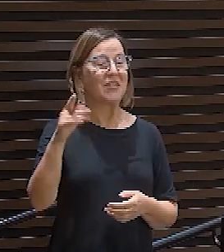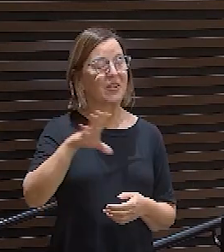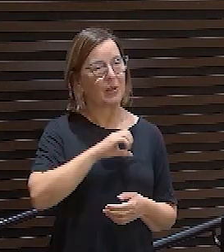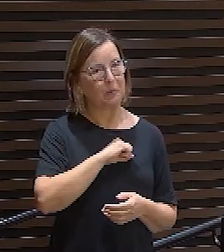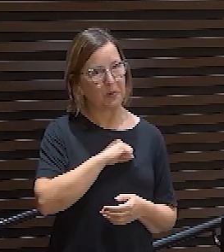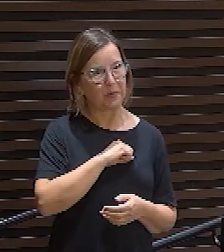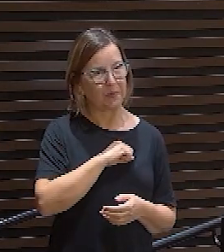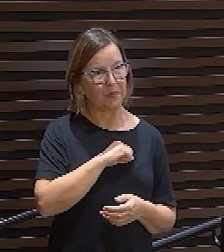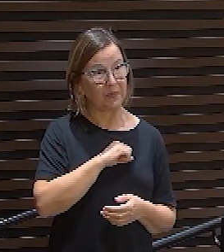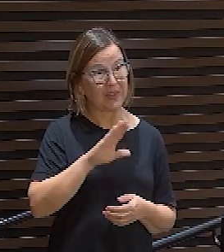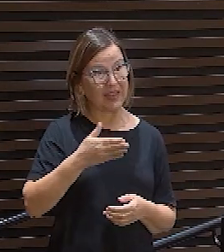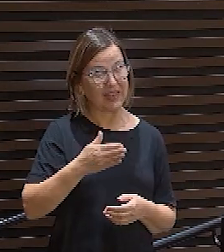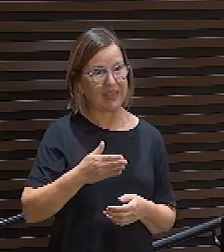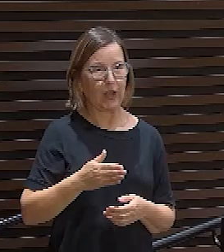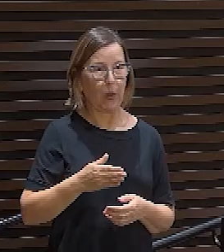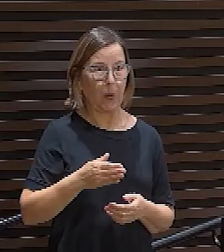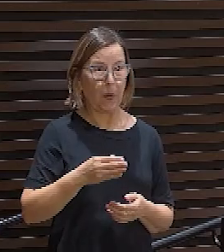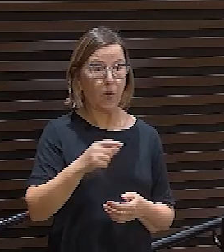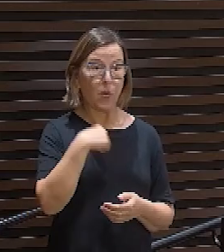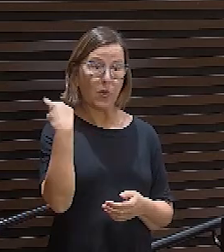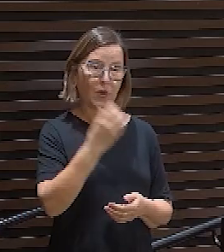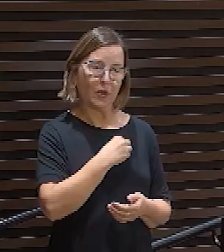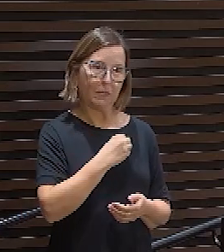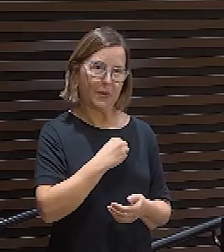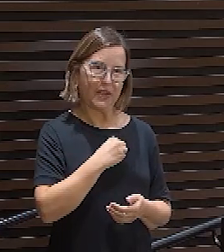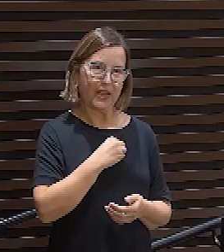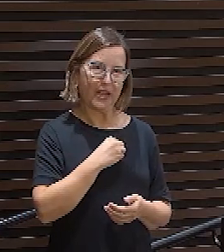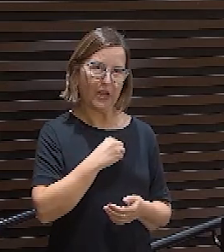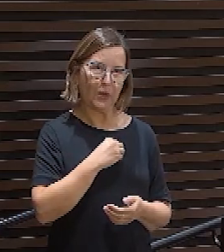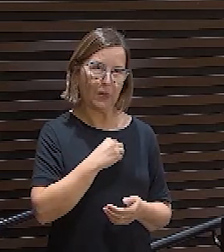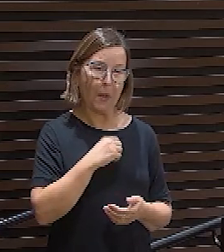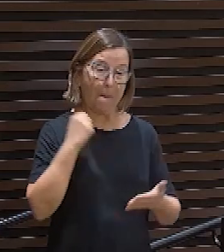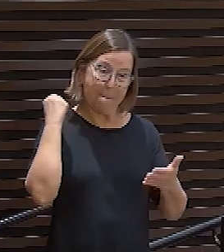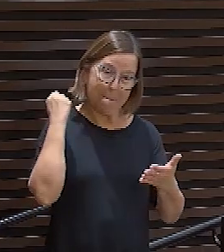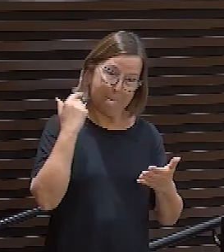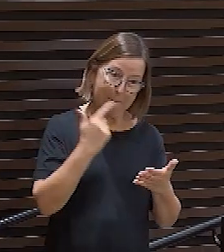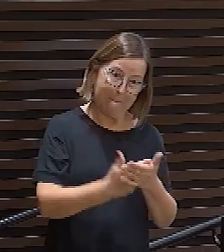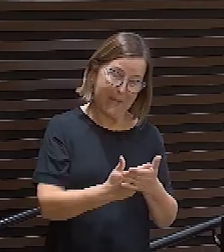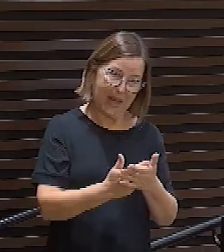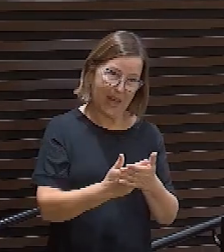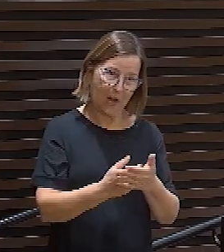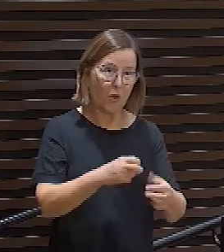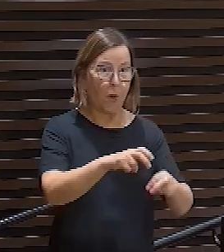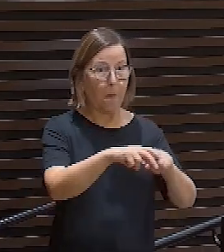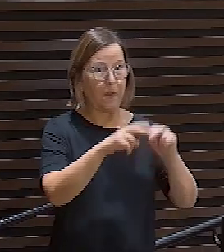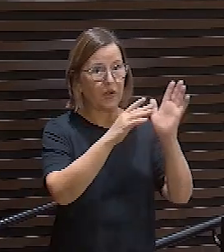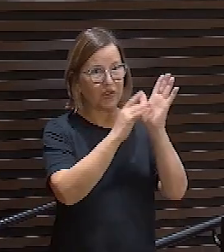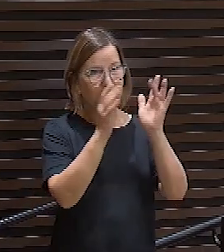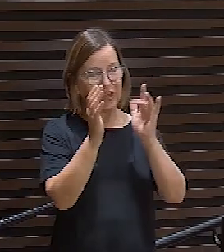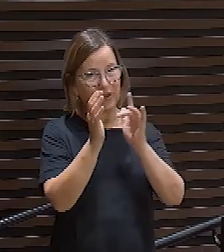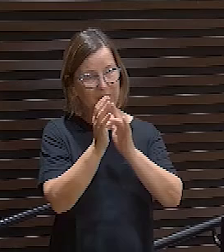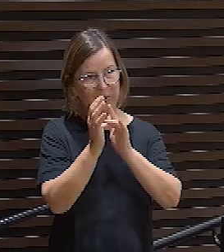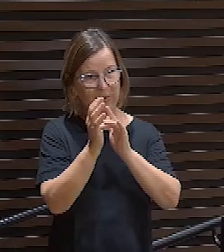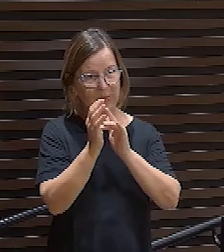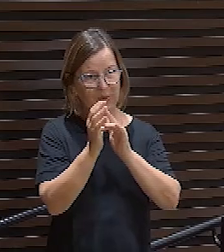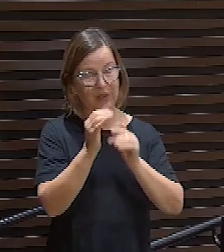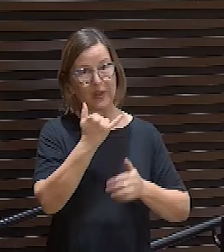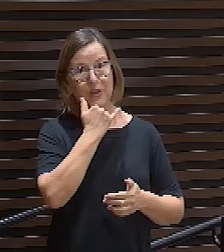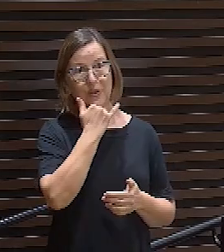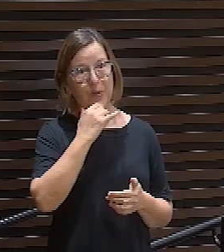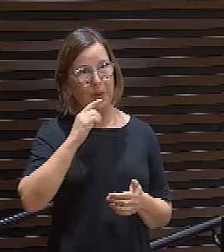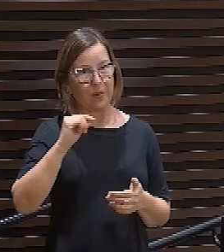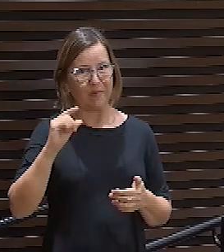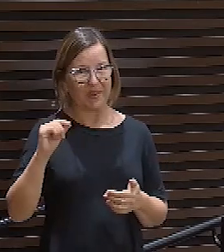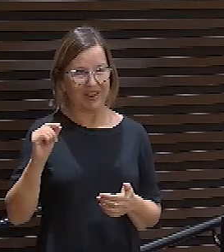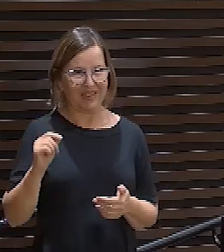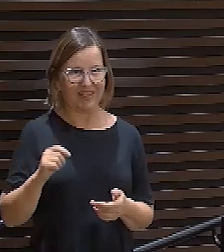o preço do pecado foi pago por ele, e a remissão, a perdão de todos os pecados que